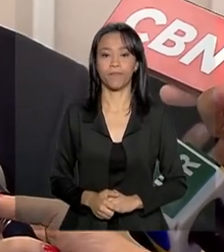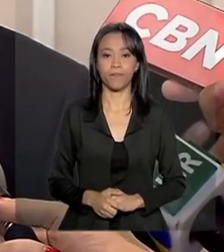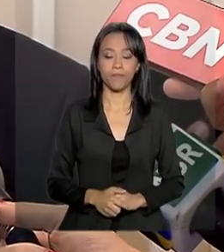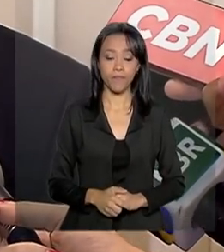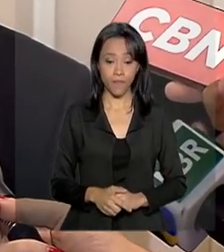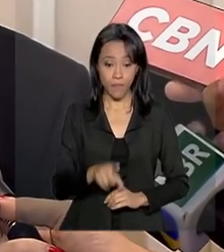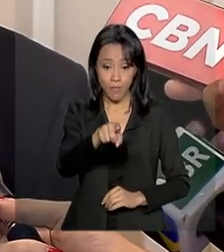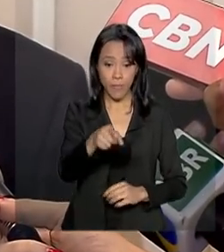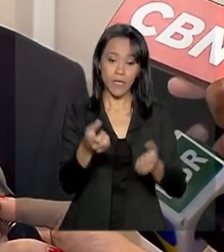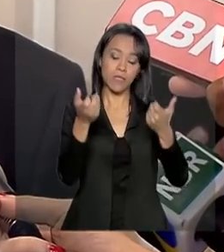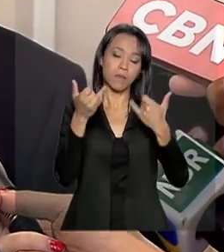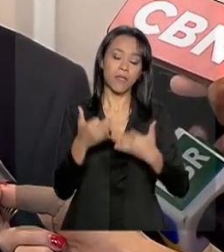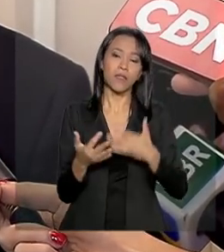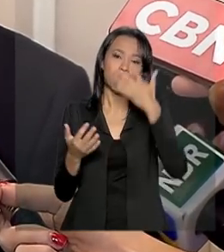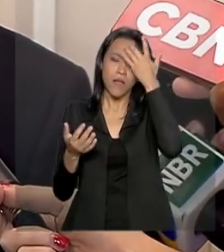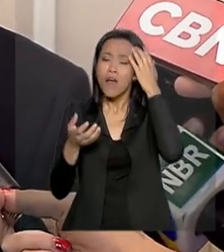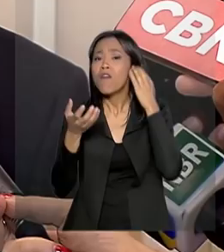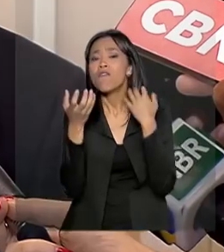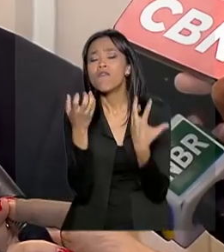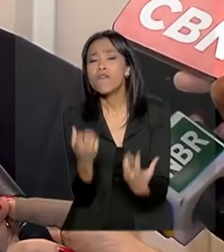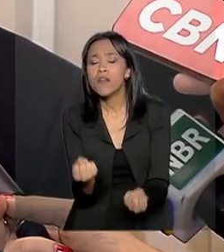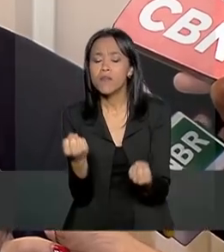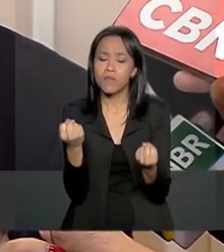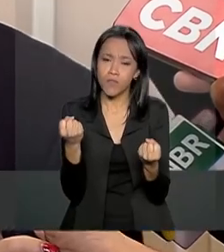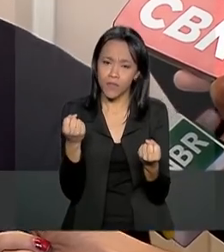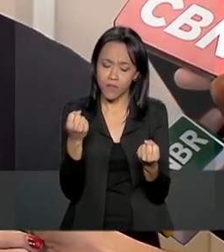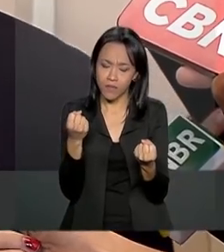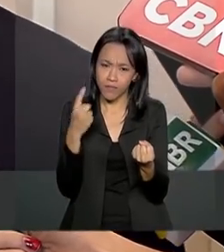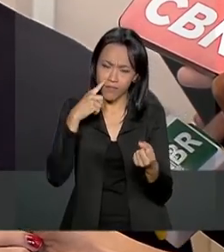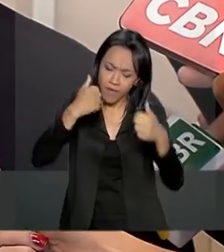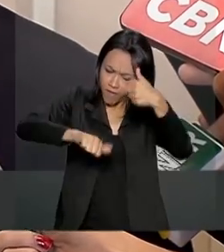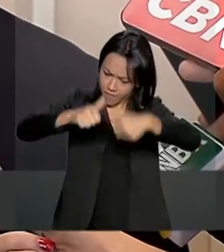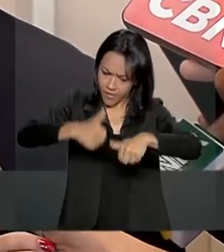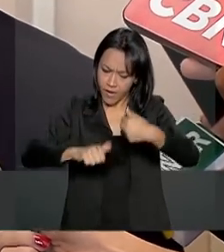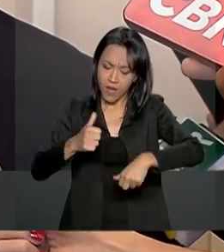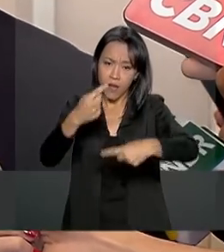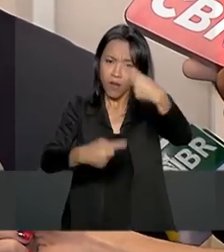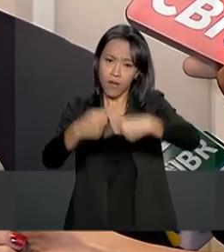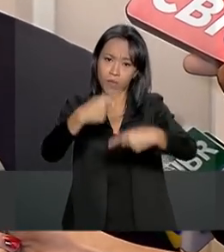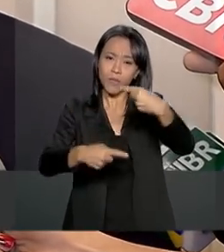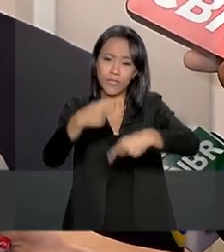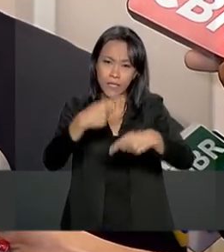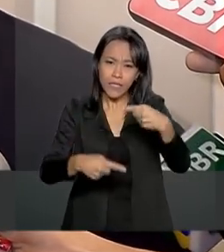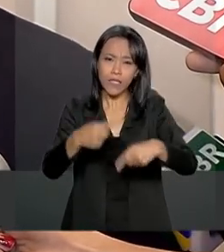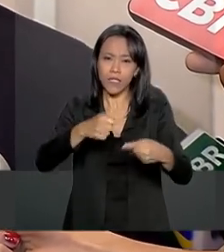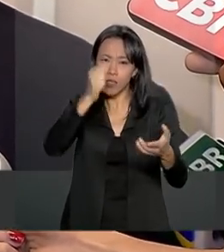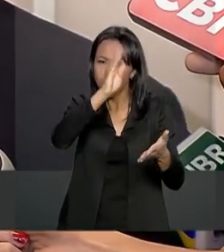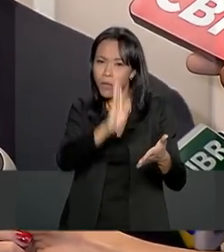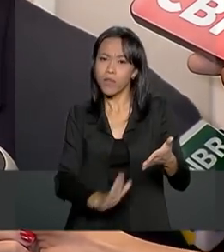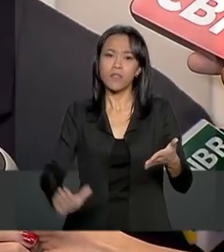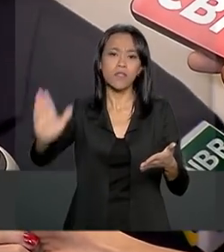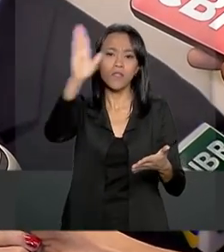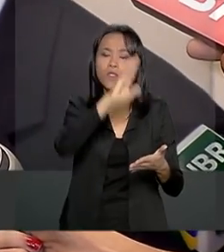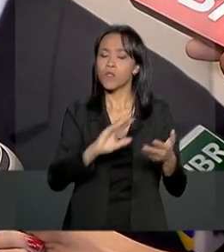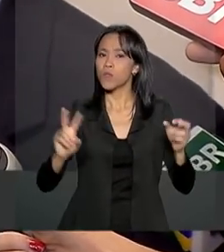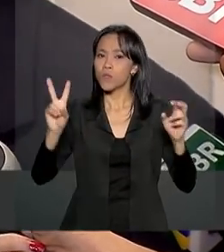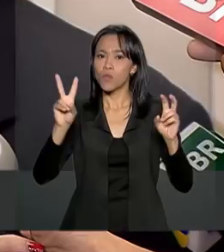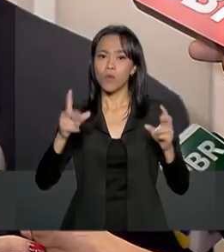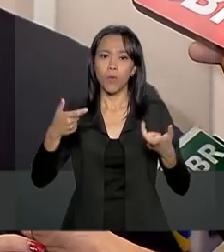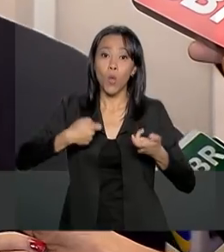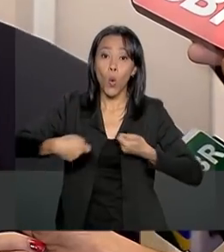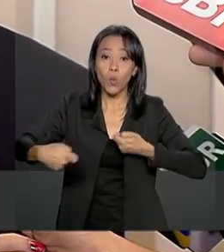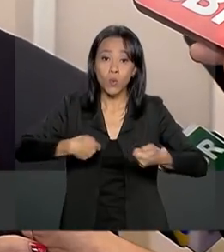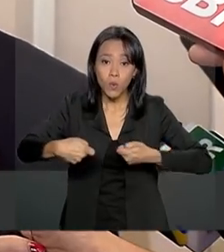Nós vamos começar a olhar aquela política nacional aí de controle de barragens, né? Vamos ver qual era as falhas que ela